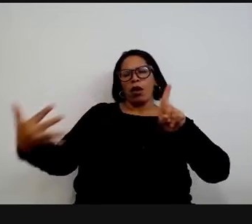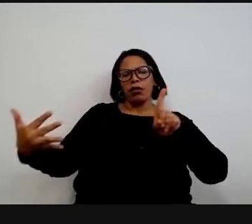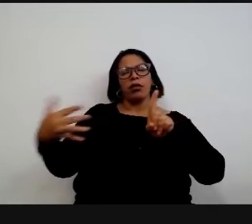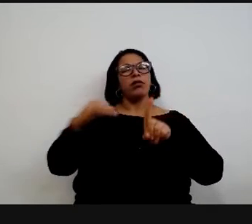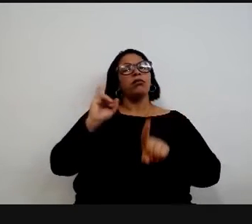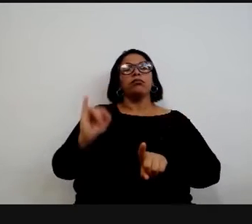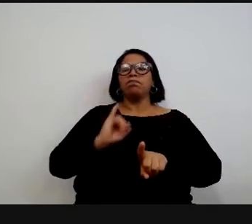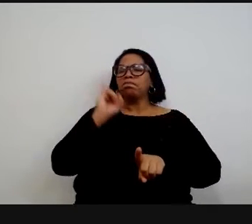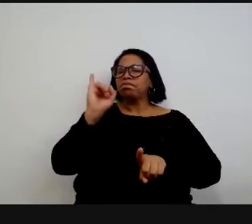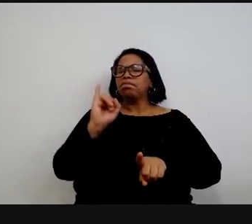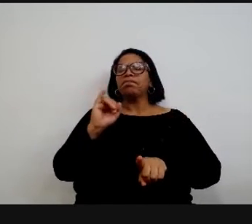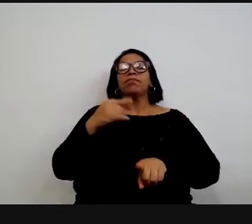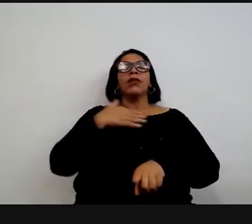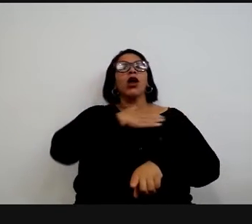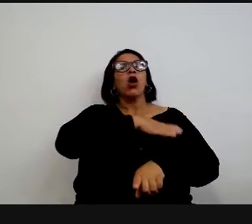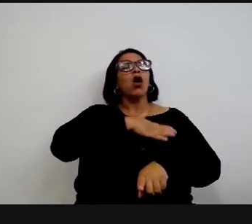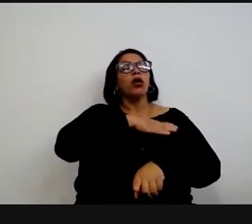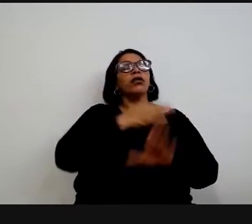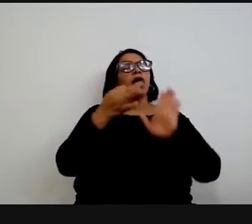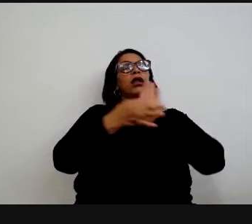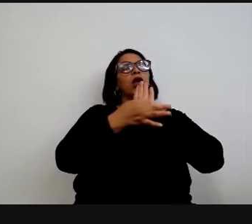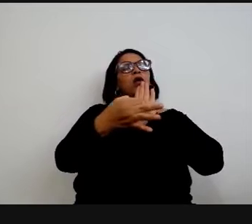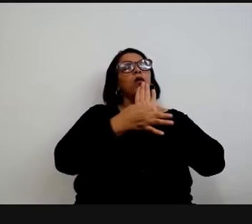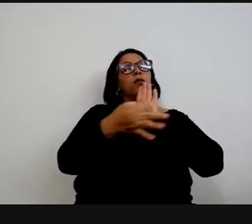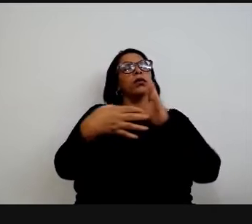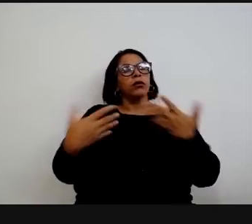Enfim, quem gostaria de...